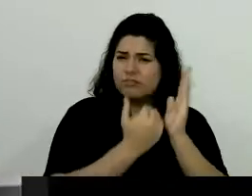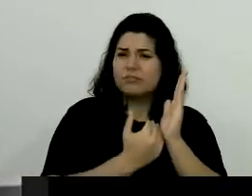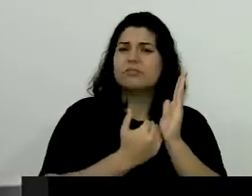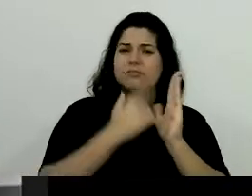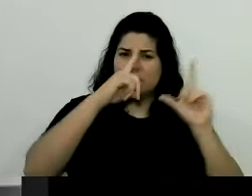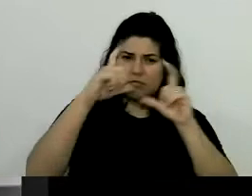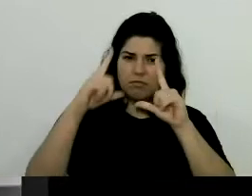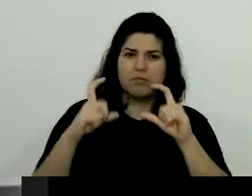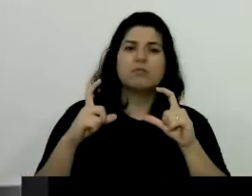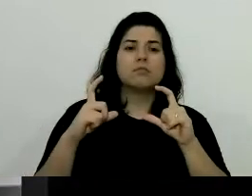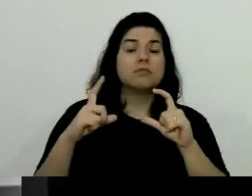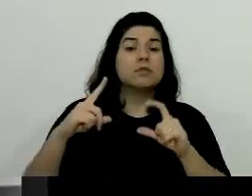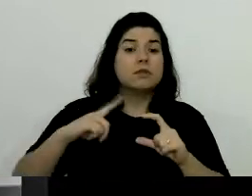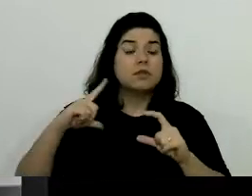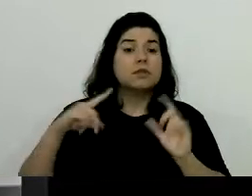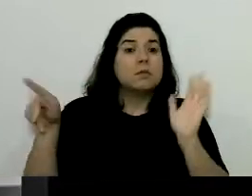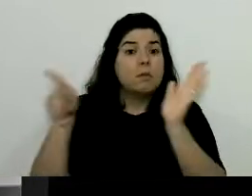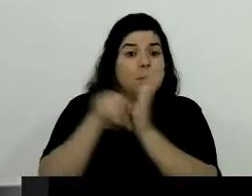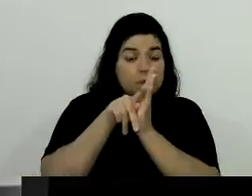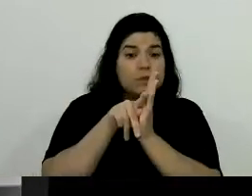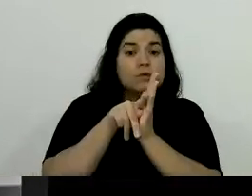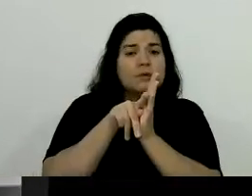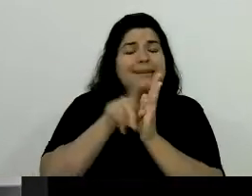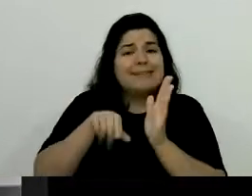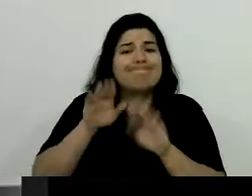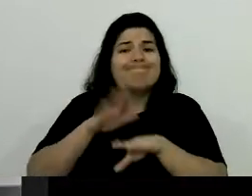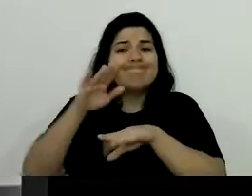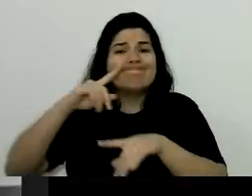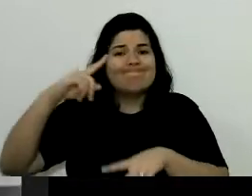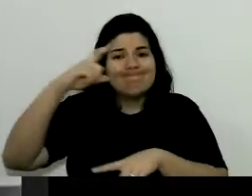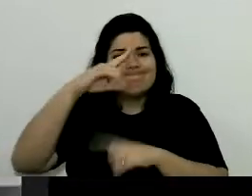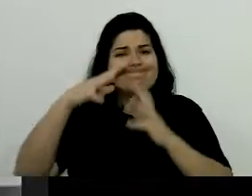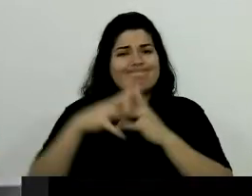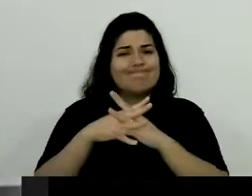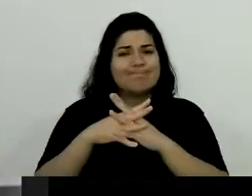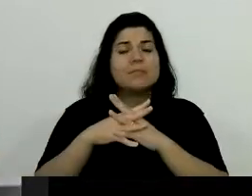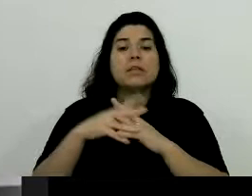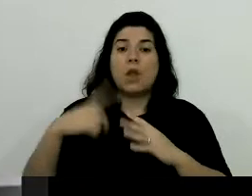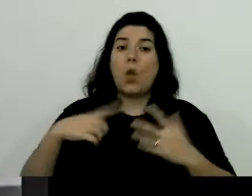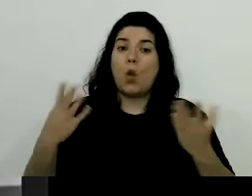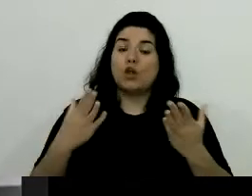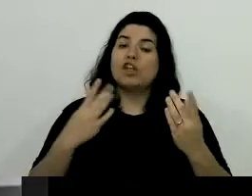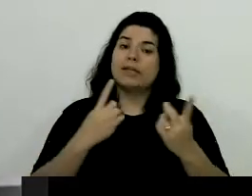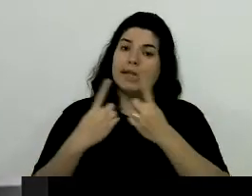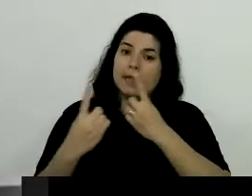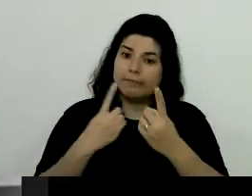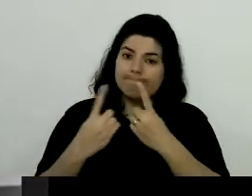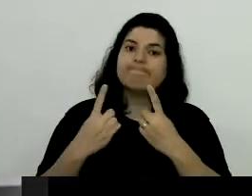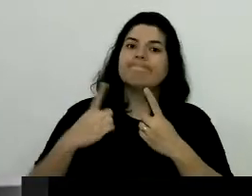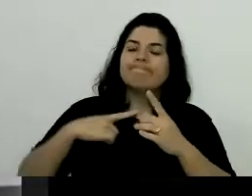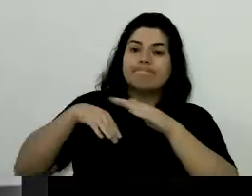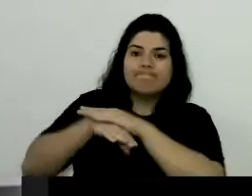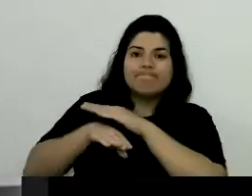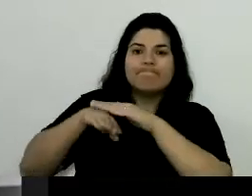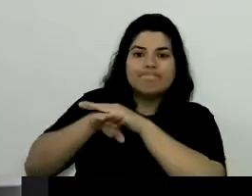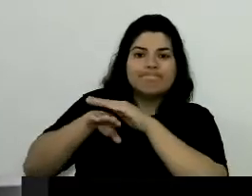arquivos institucionais incidem, é mais complicado, mas não é impossível. E hoje há um grande debate na arquivologia sobre a possibilidade